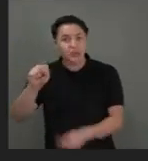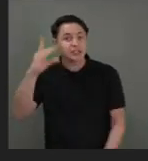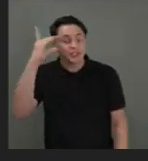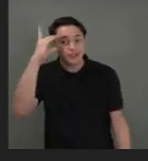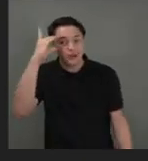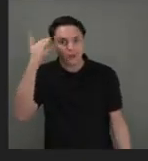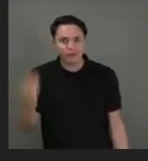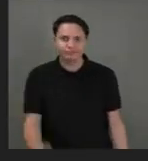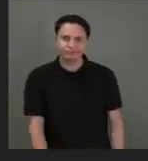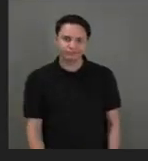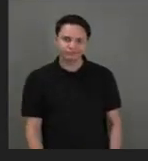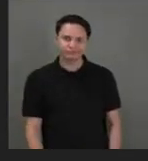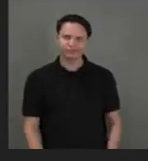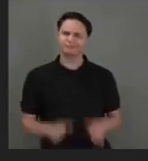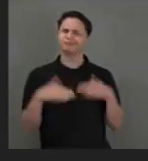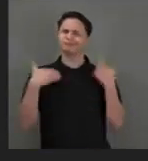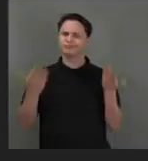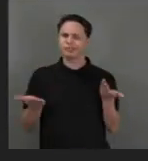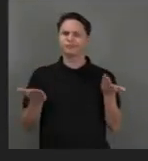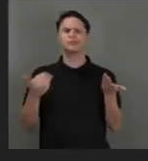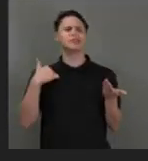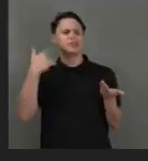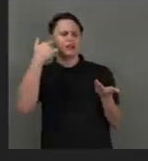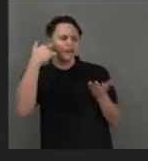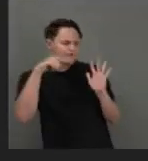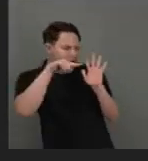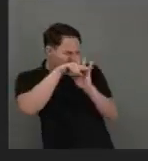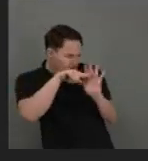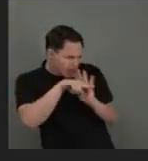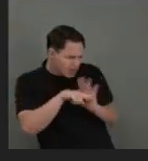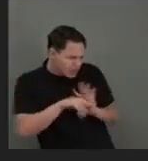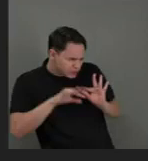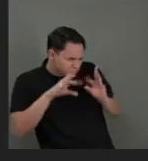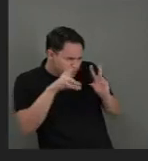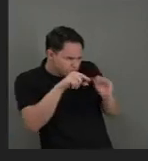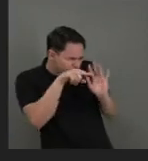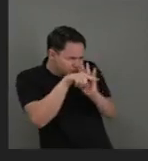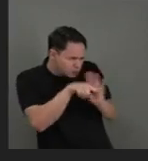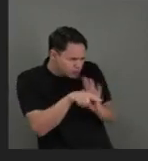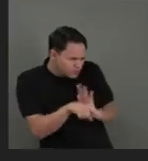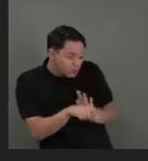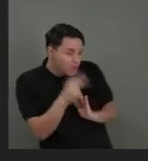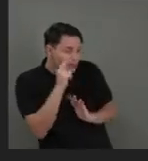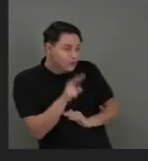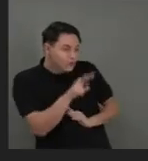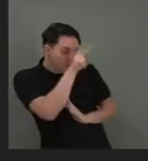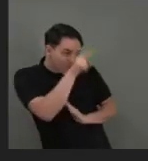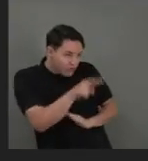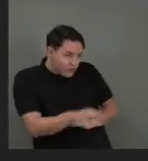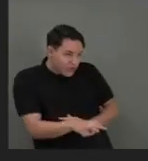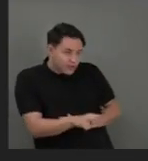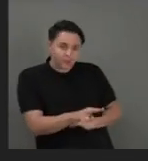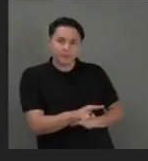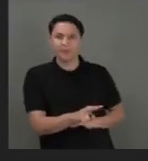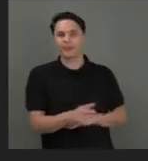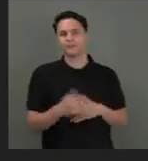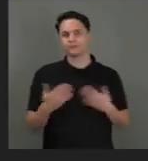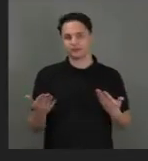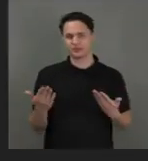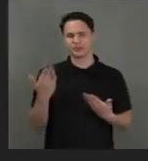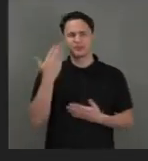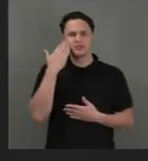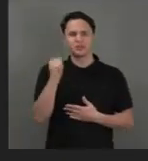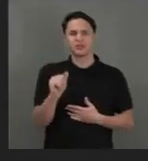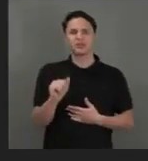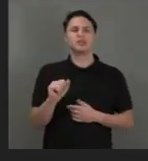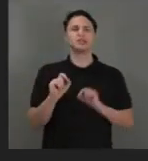Liberdade, está à frente em todas as pesquisas da disputa pelo segundo turno, com Sérgio Massa, o ministro da Fazenda, que